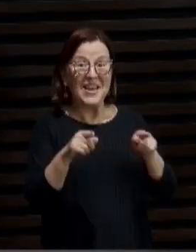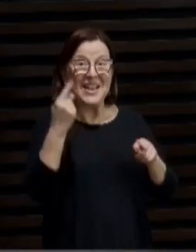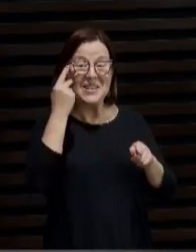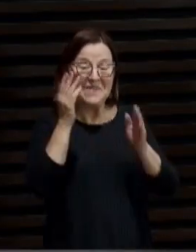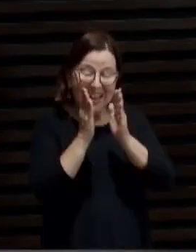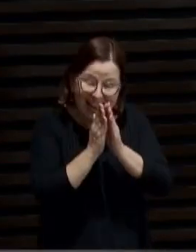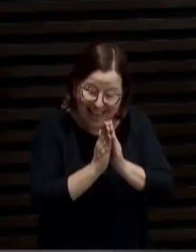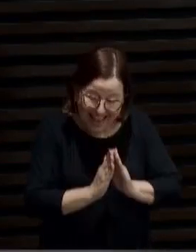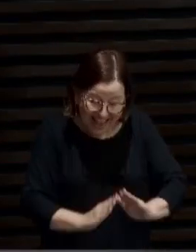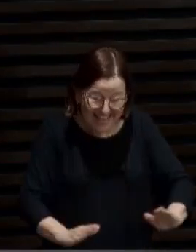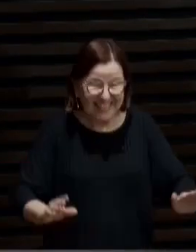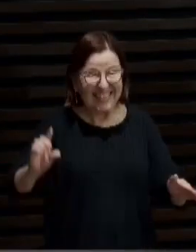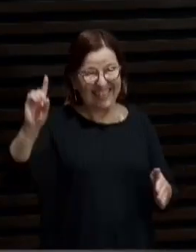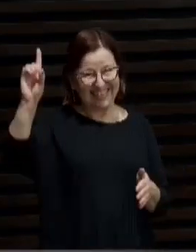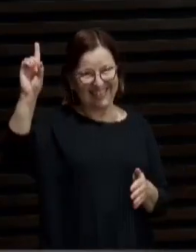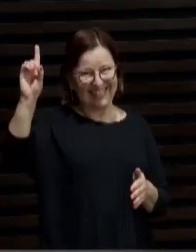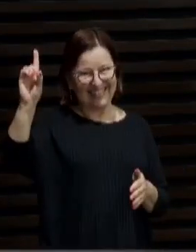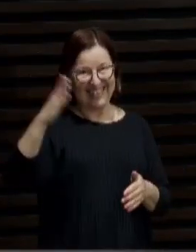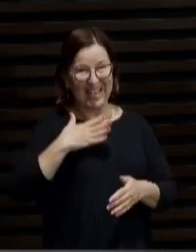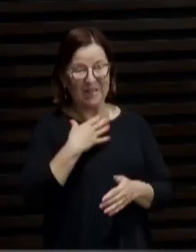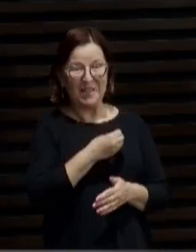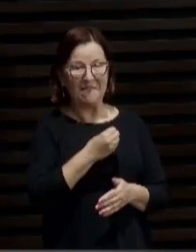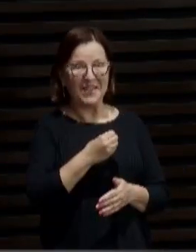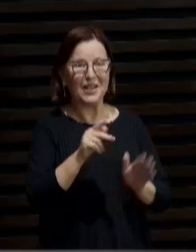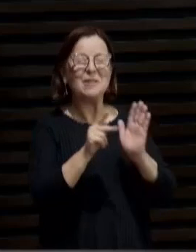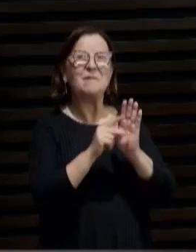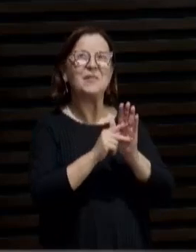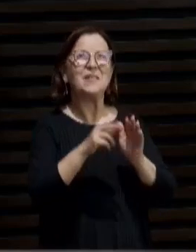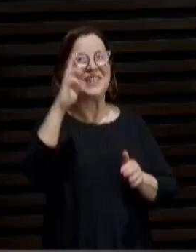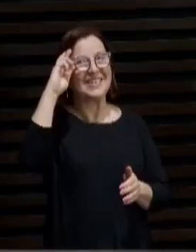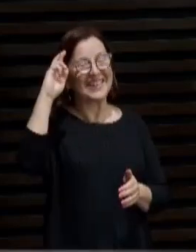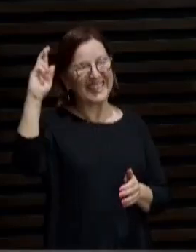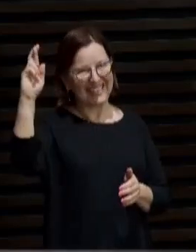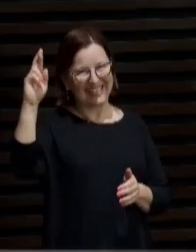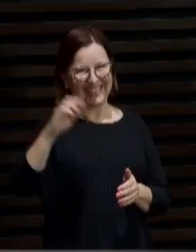para Deus. A minha vida é do Mestre. Lembra daquele louvor maravilhoso, né?